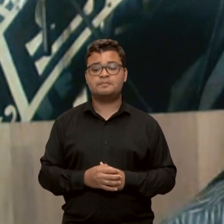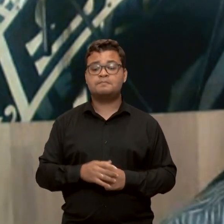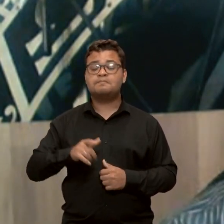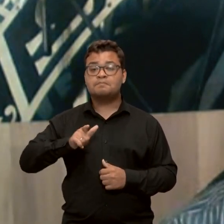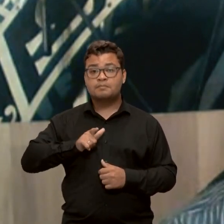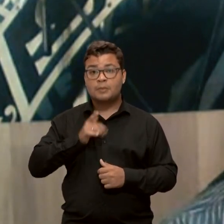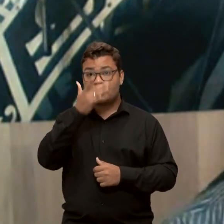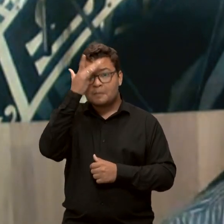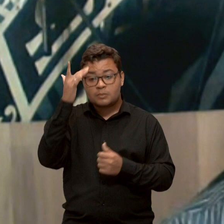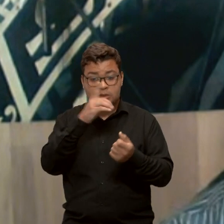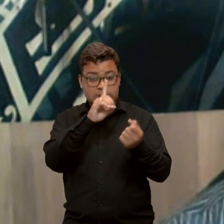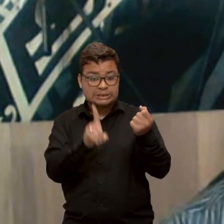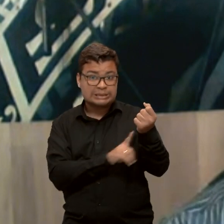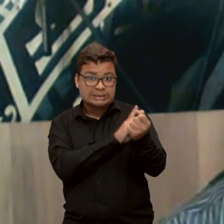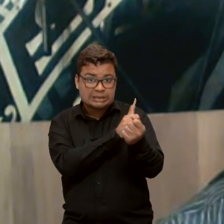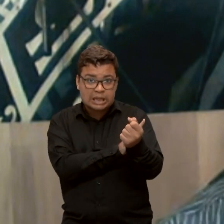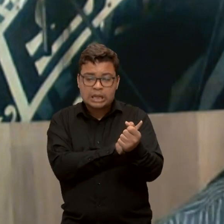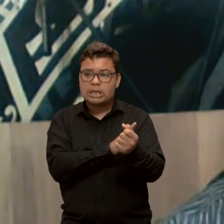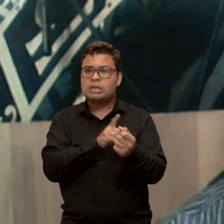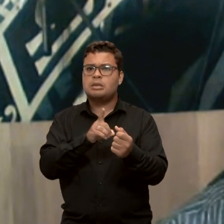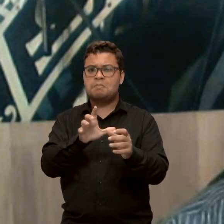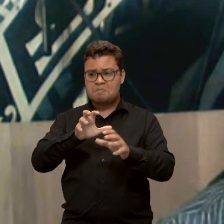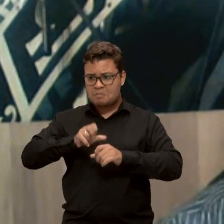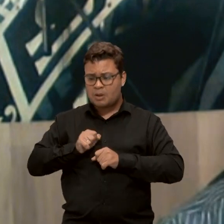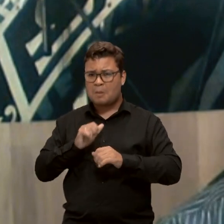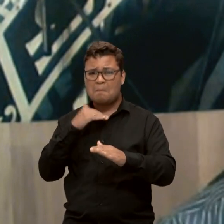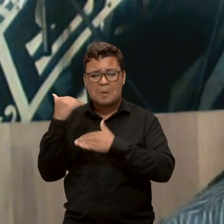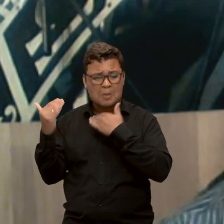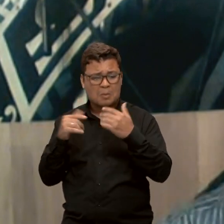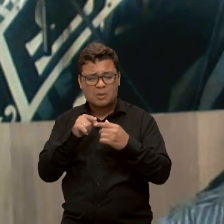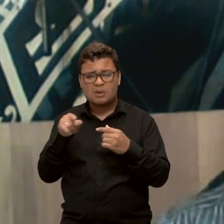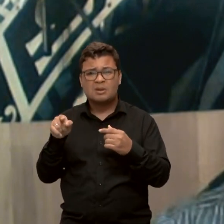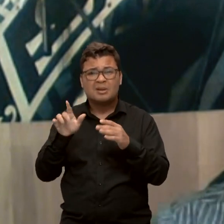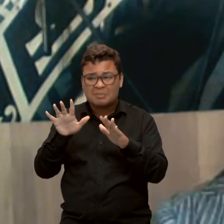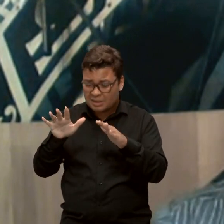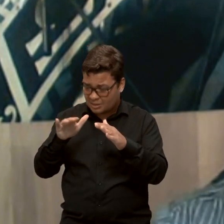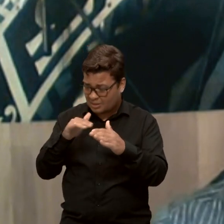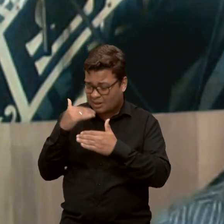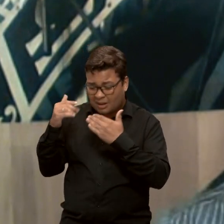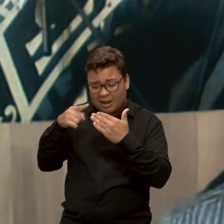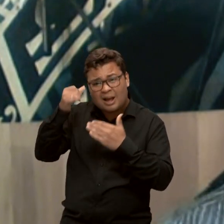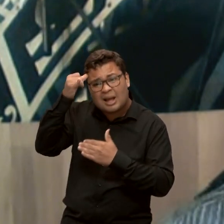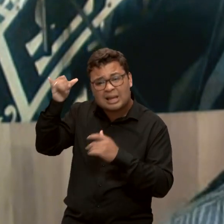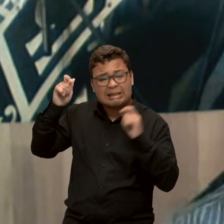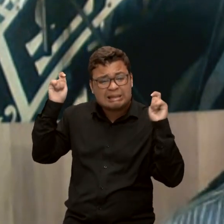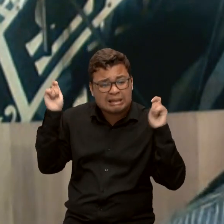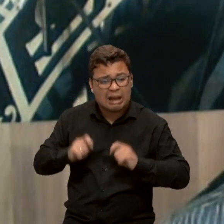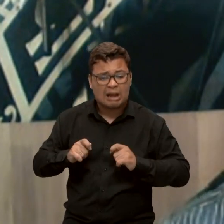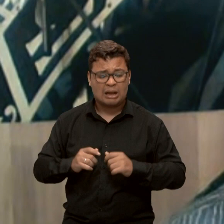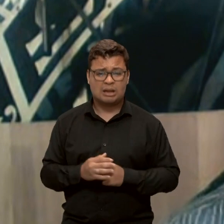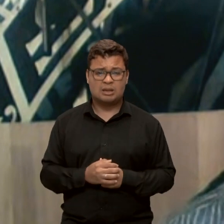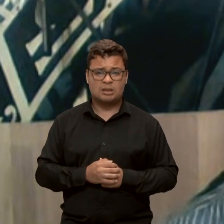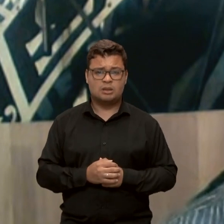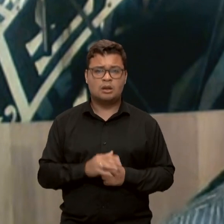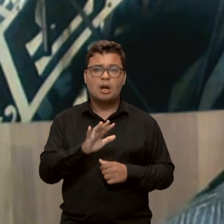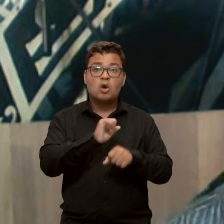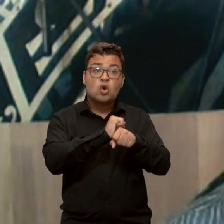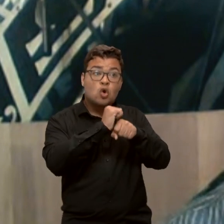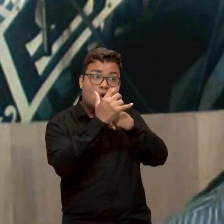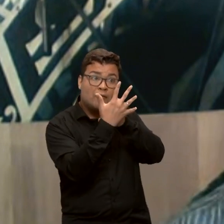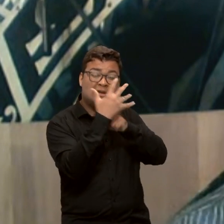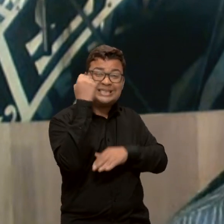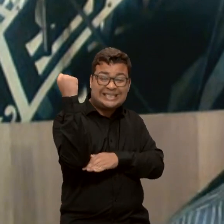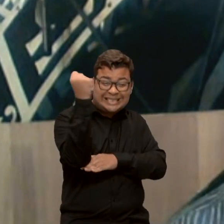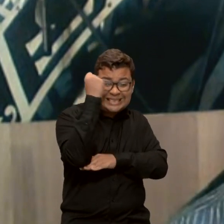eu penso na quantidade de pessoas que morreram por Covid. Mas não é, são 1.000 pessoas. E como a Mariana colocou